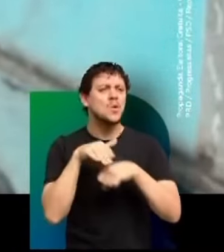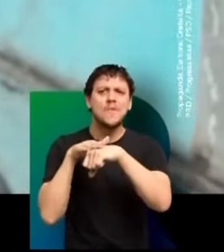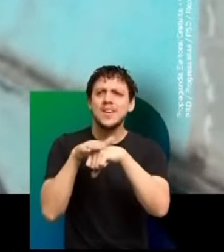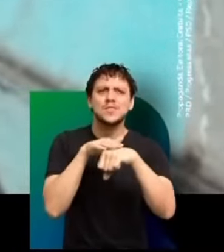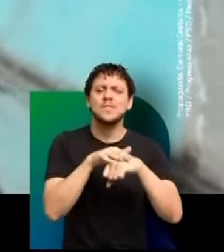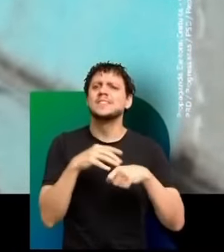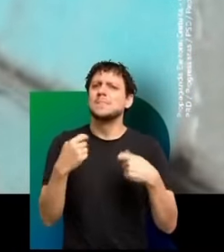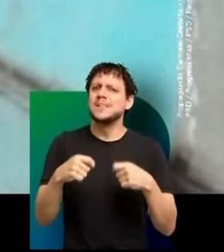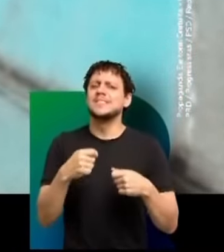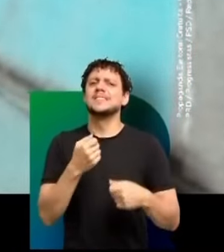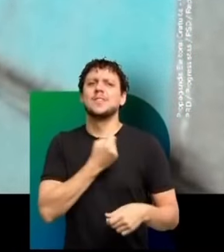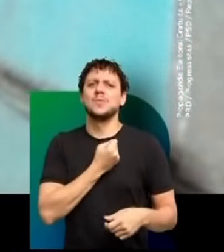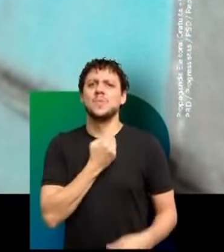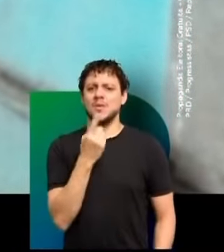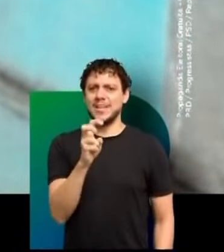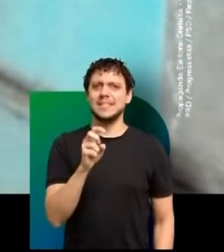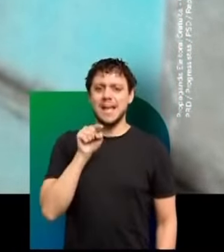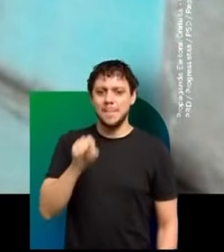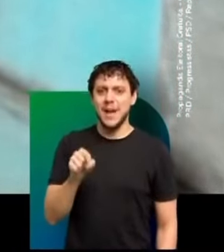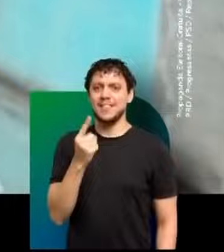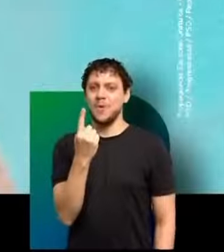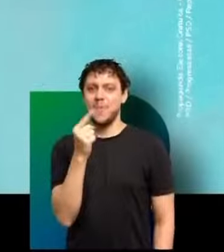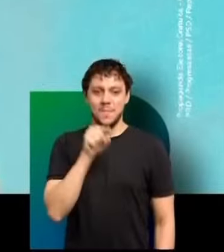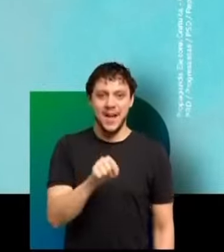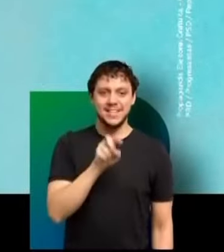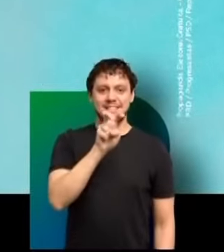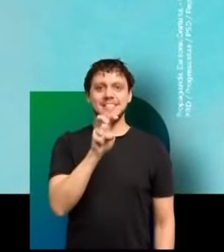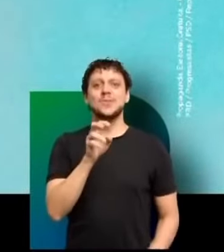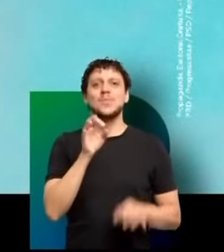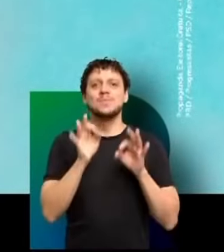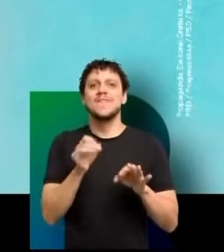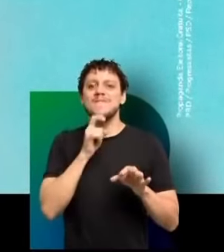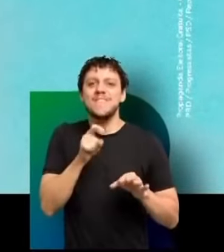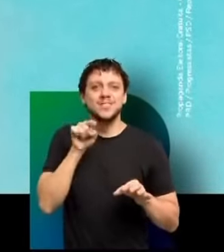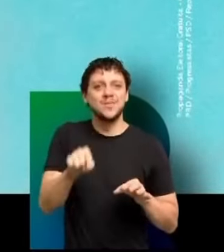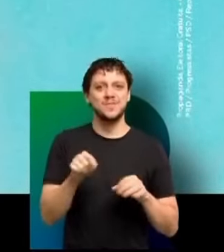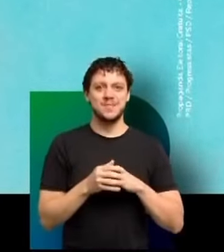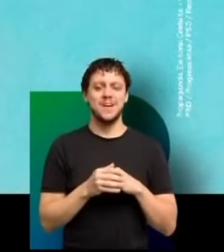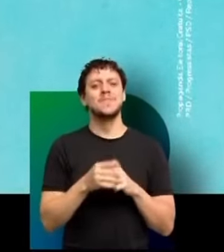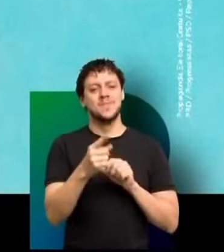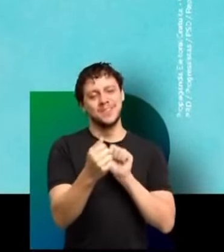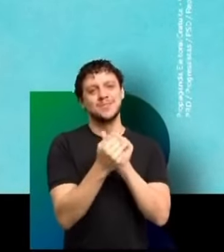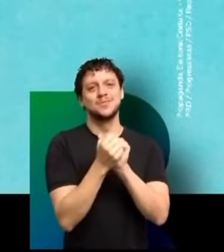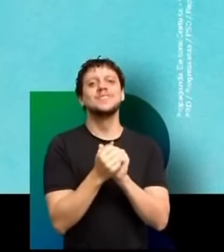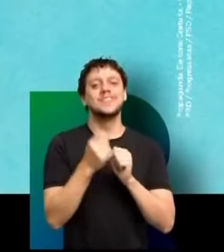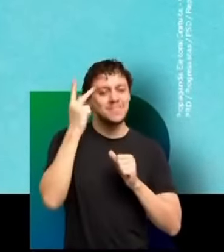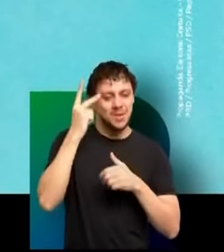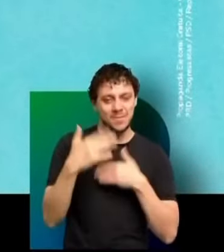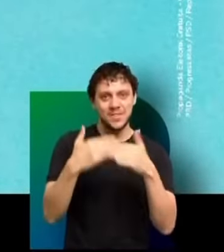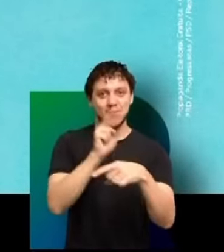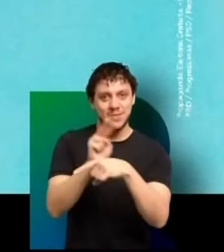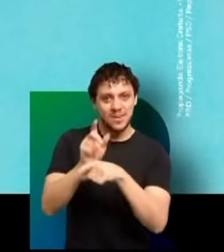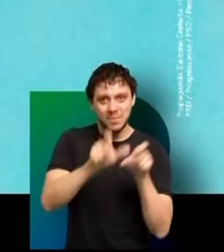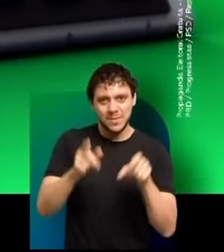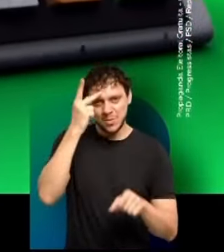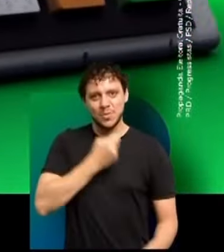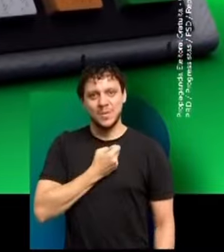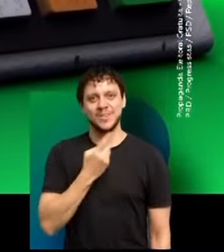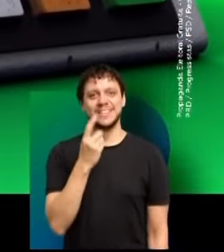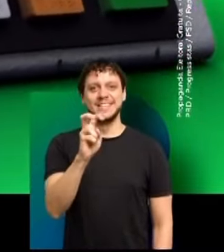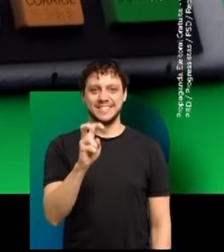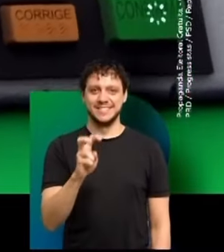pra votar 15, aperta 1, aperta 5 e confirma. Eu conto com você. São Paulo pra frente, cuidando de gente, é 15.